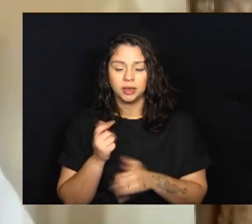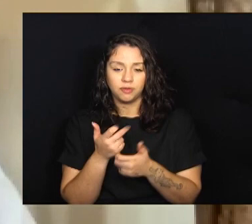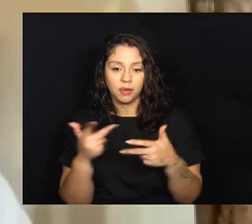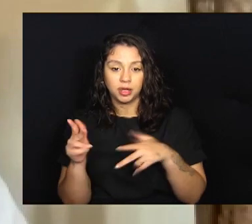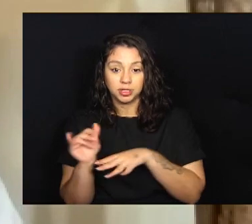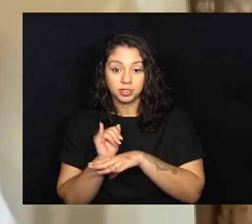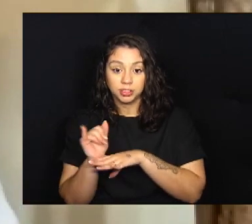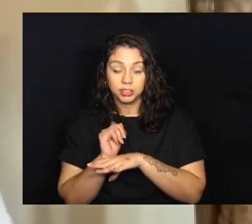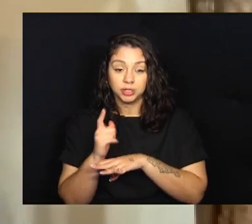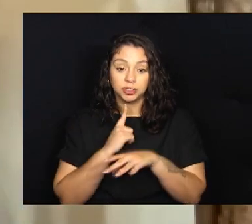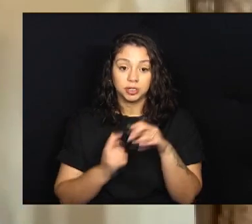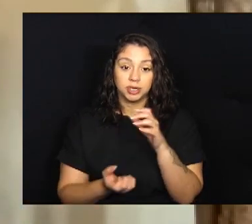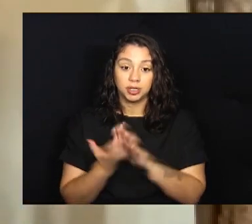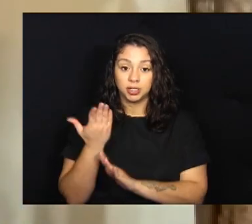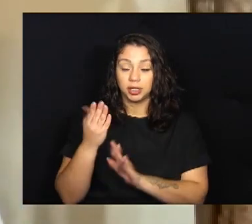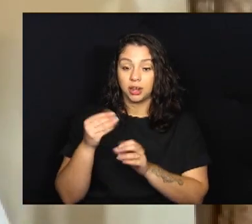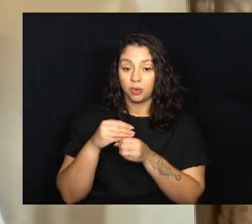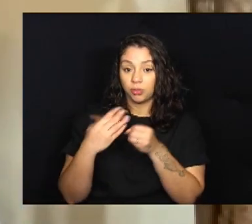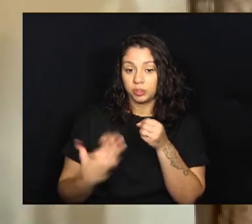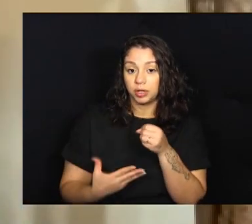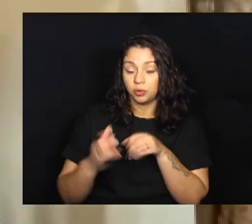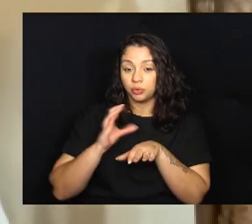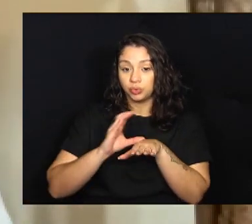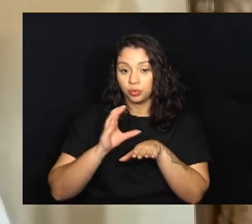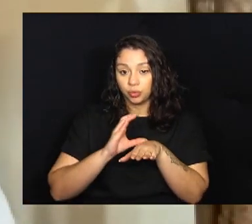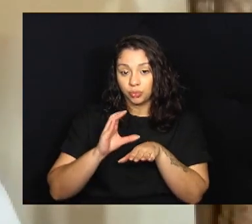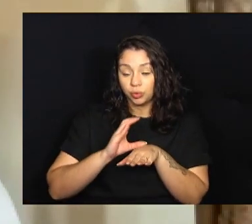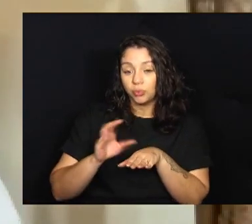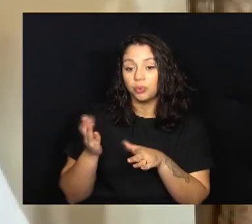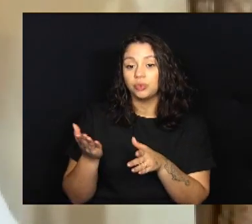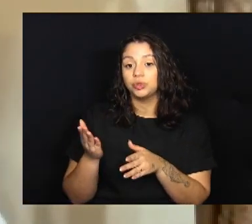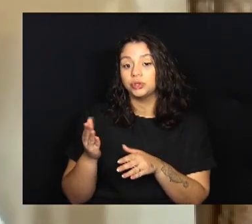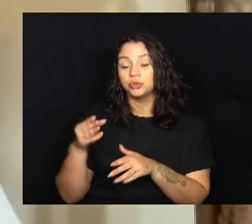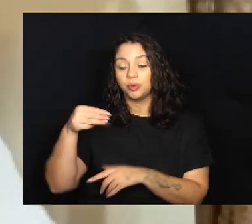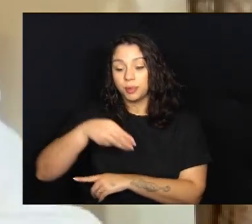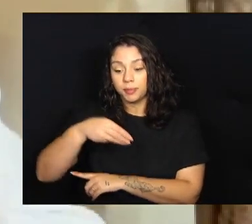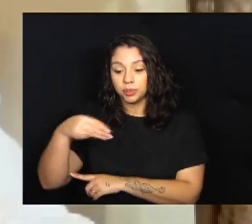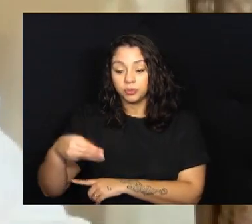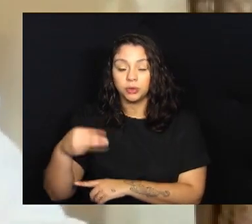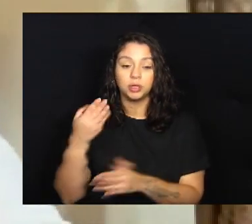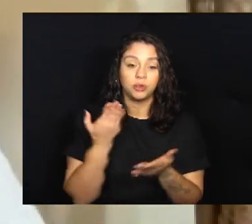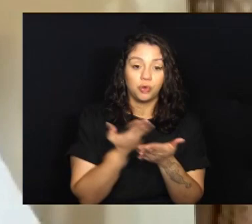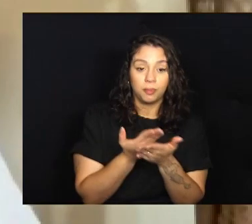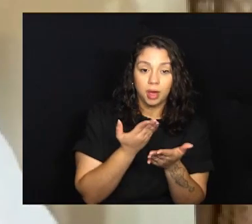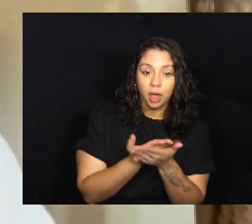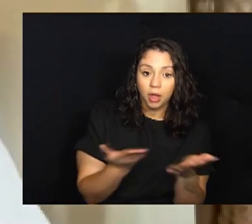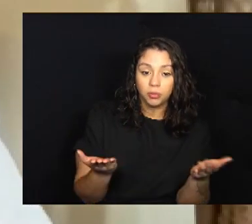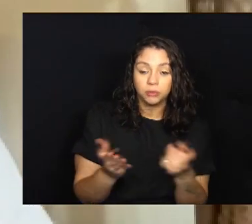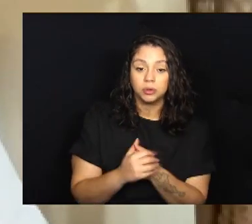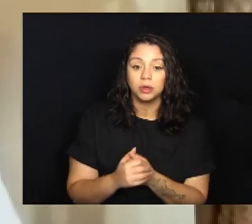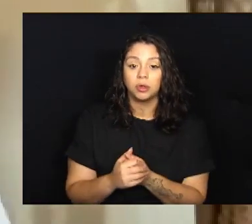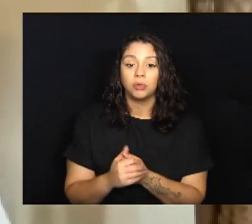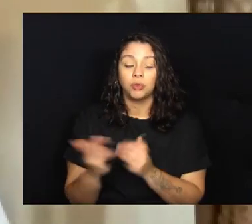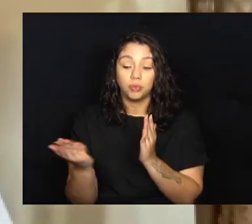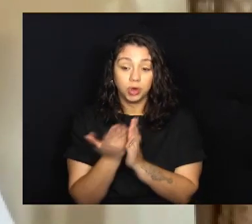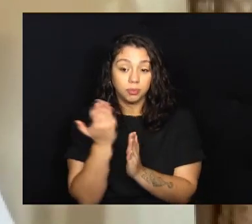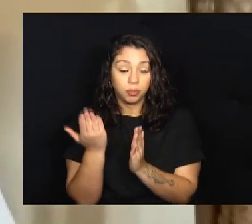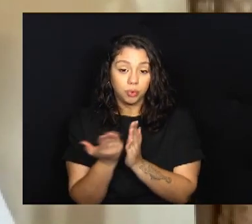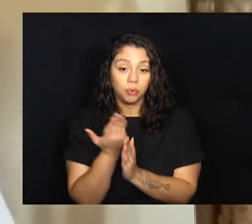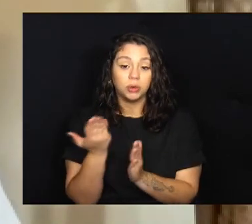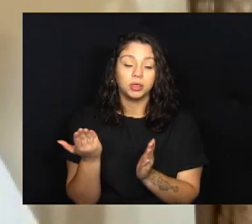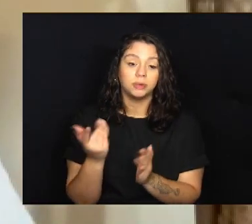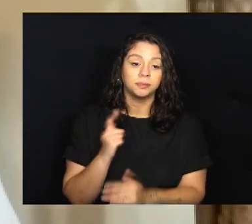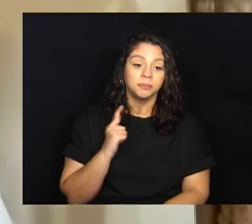criar um conteúdo digital, seja um curso, uma mentoria, uma aula, né, um e-book, um